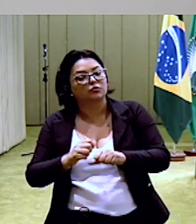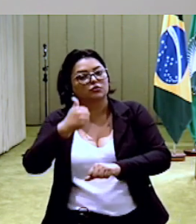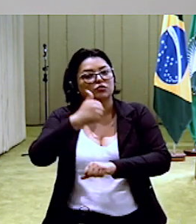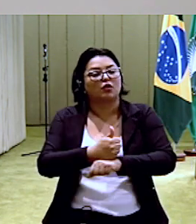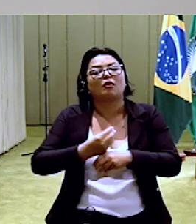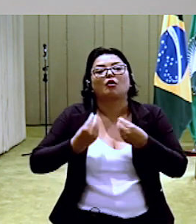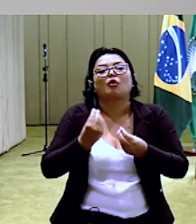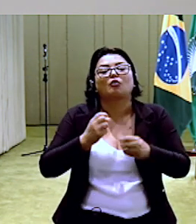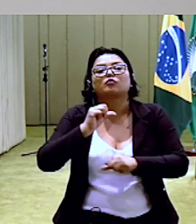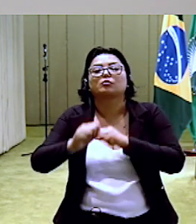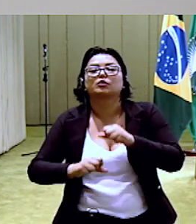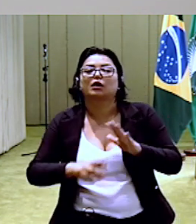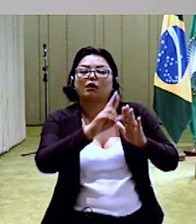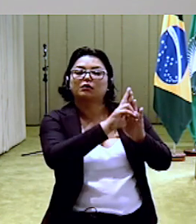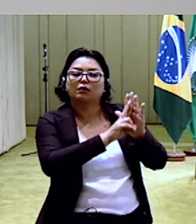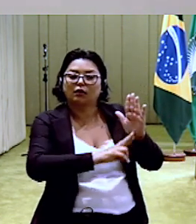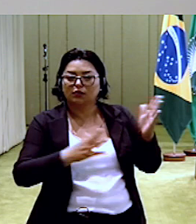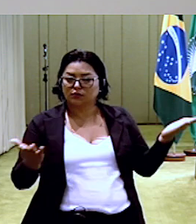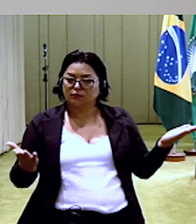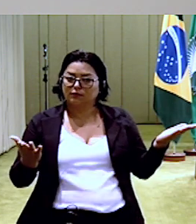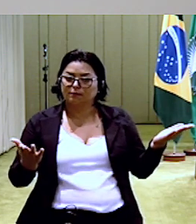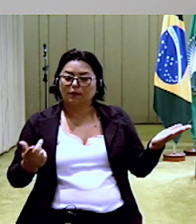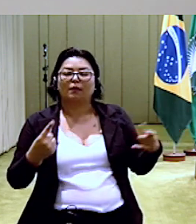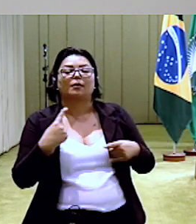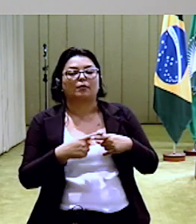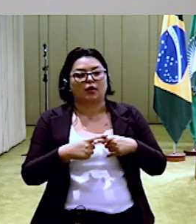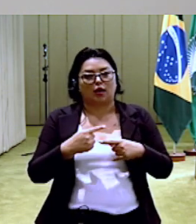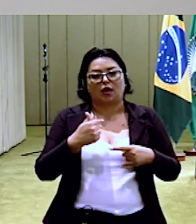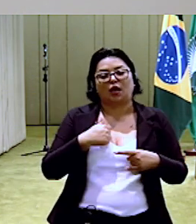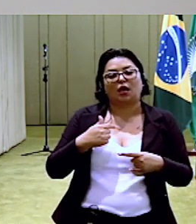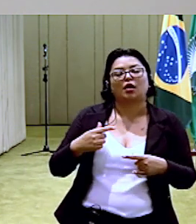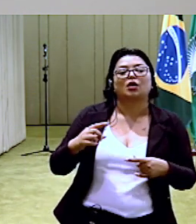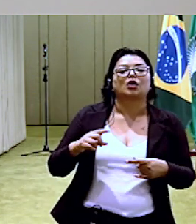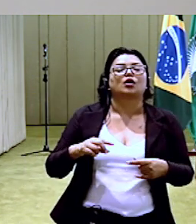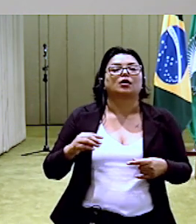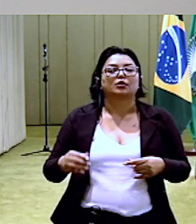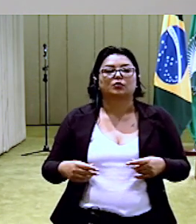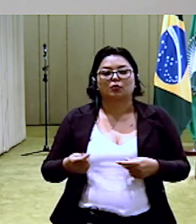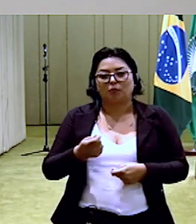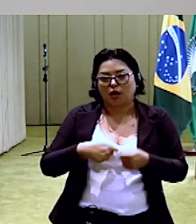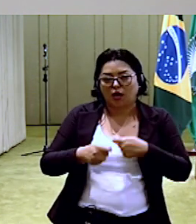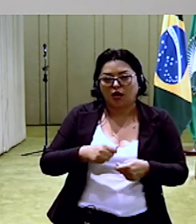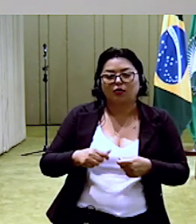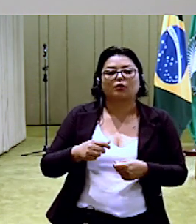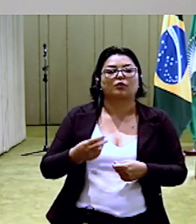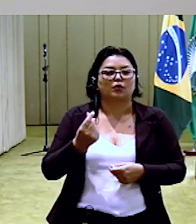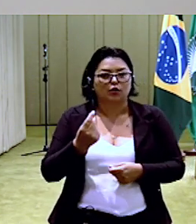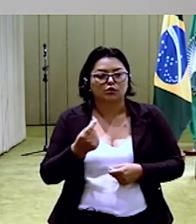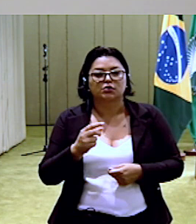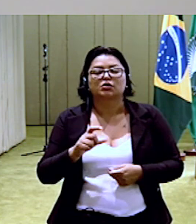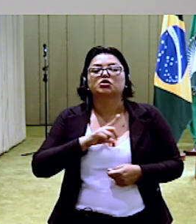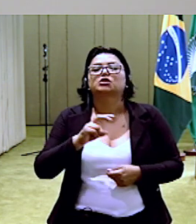do jogo. Eu falo isso muito, né? Eu sou dentro do mercado financeiro como um todo, a gente tinha cinco mulheres CEOs, eu era uma delas, né?